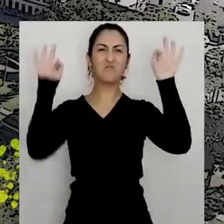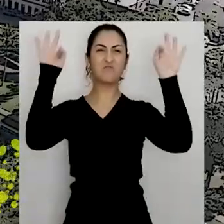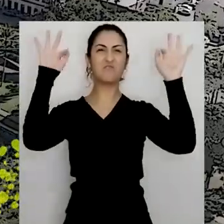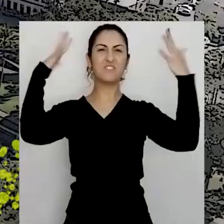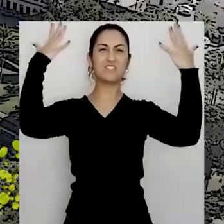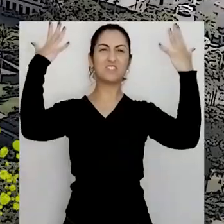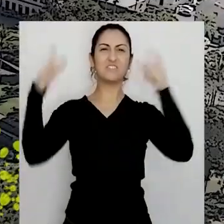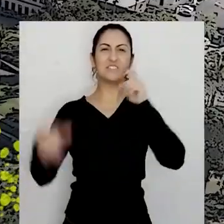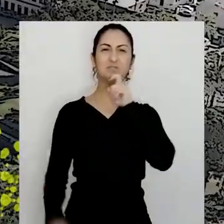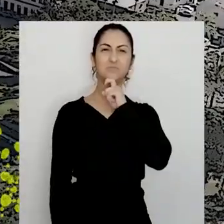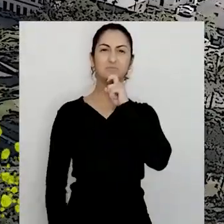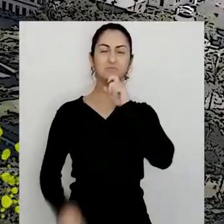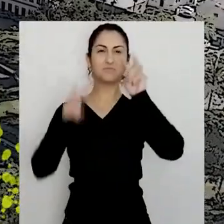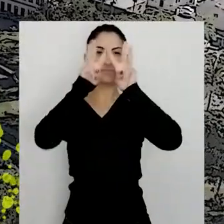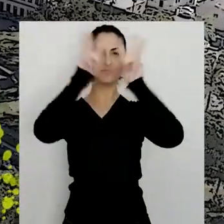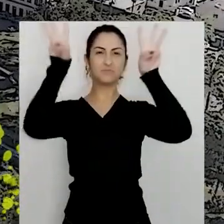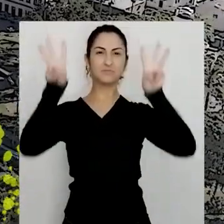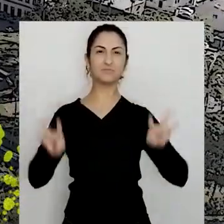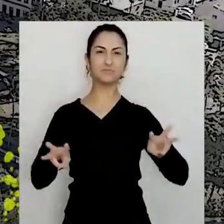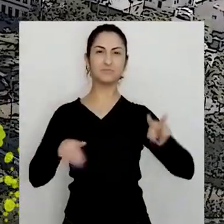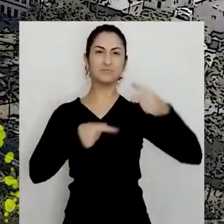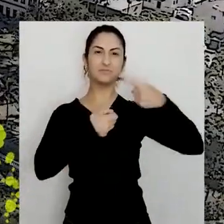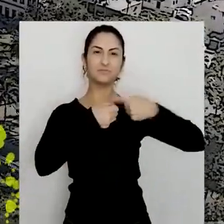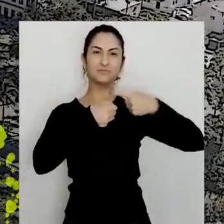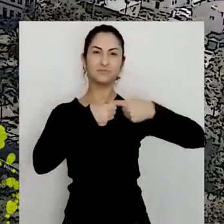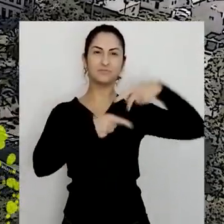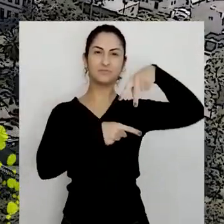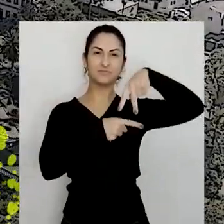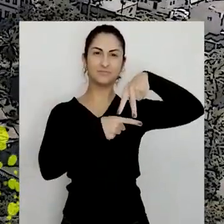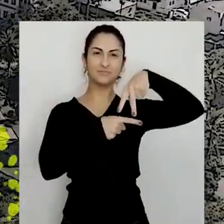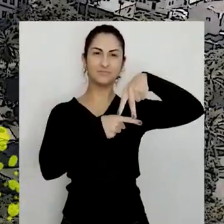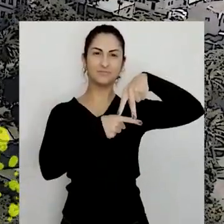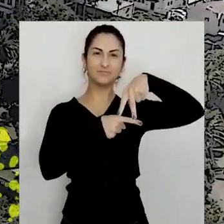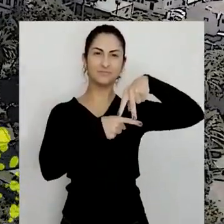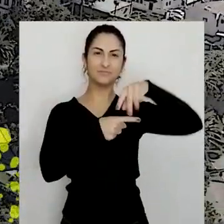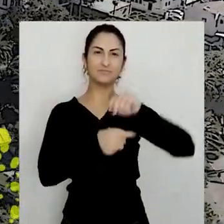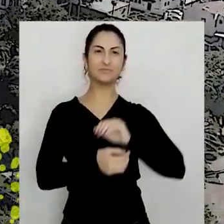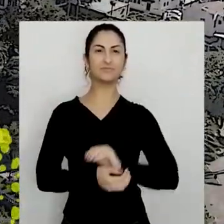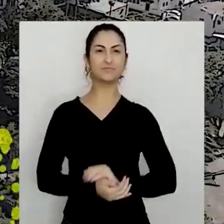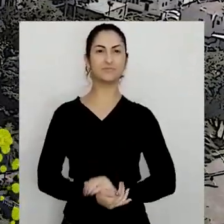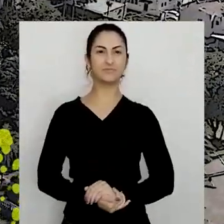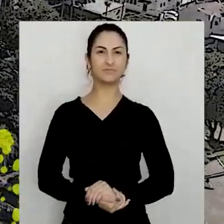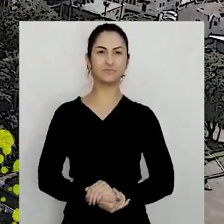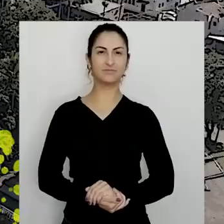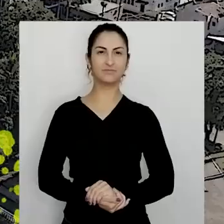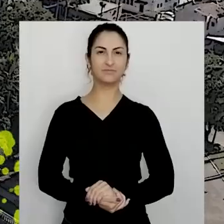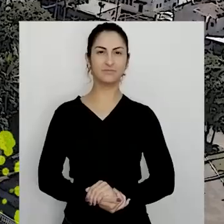estou eu no Festival de Inverno da Universidade Federal do Paraná, em Antonina.